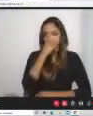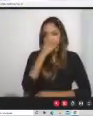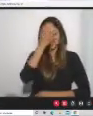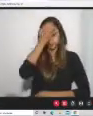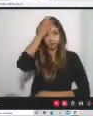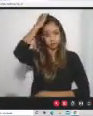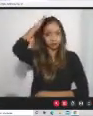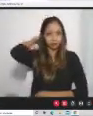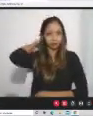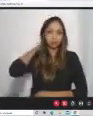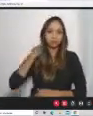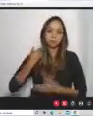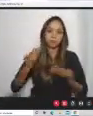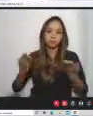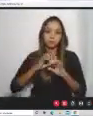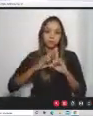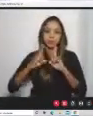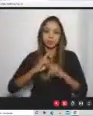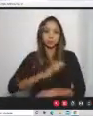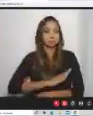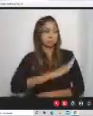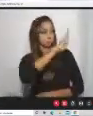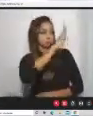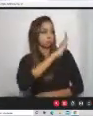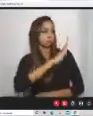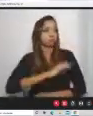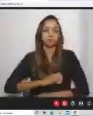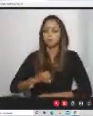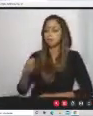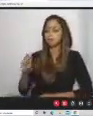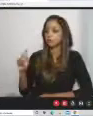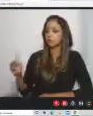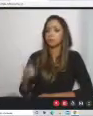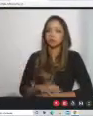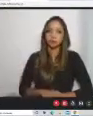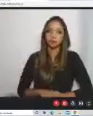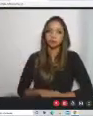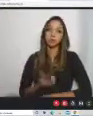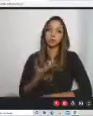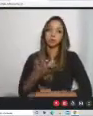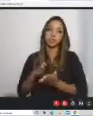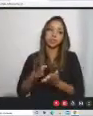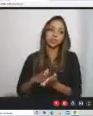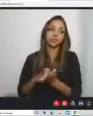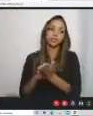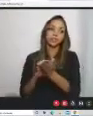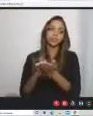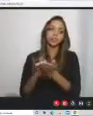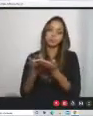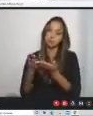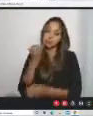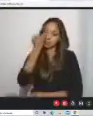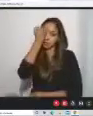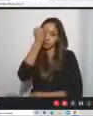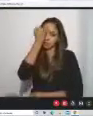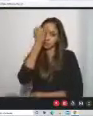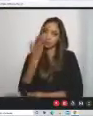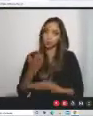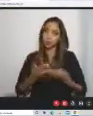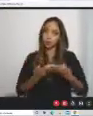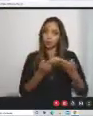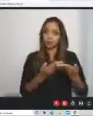Em discussão? Em discussão, senhor presidente. Pois não. Primeiro, parabenizar aqui o Doni por trazer a esta casa um